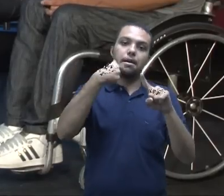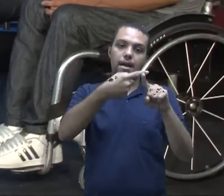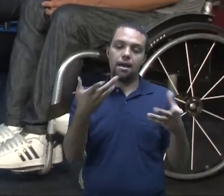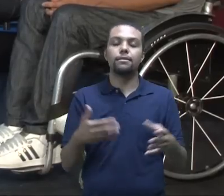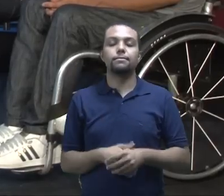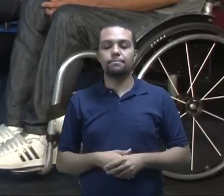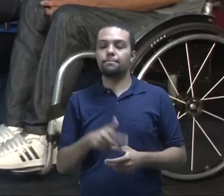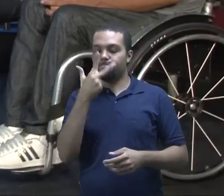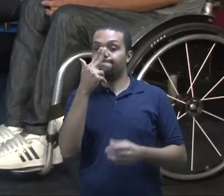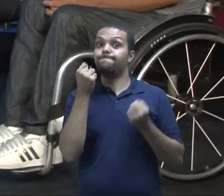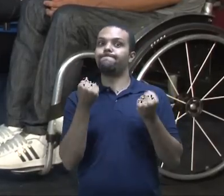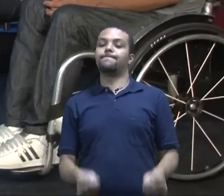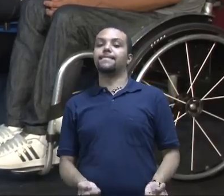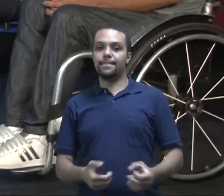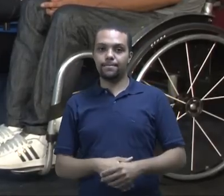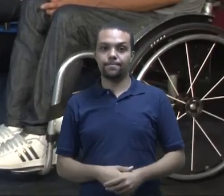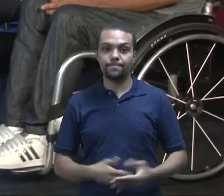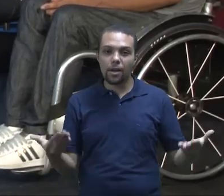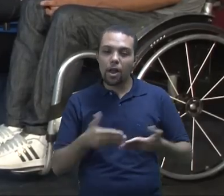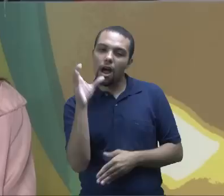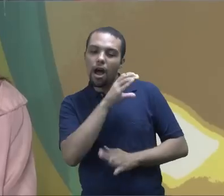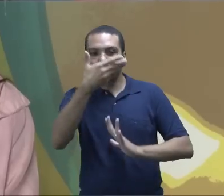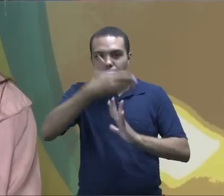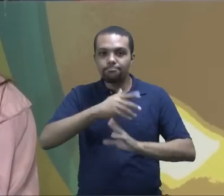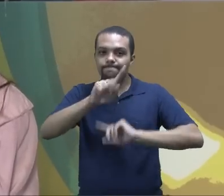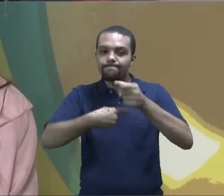com a academia também. É puxado. É puxado.